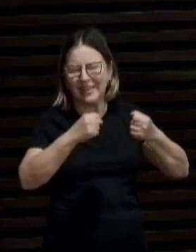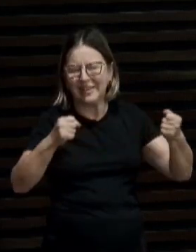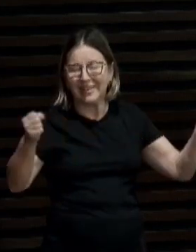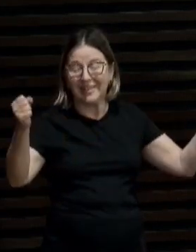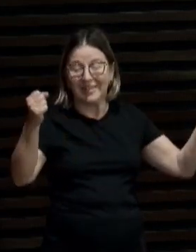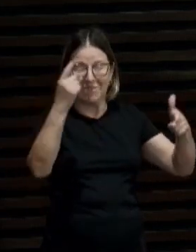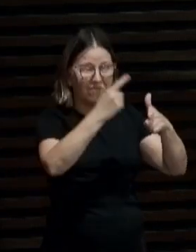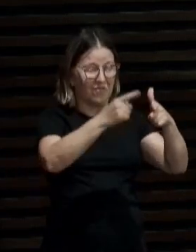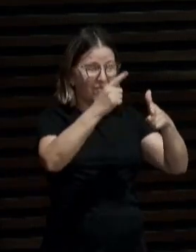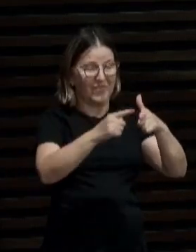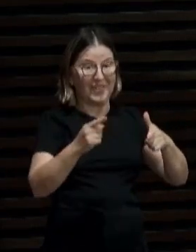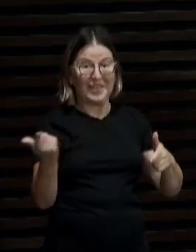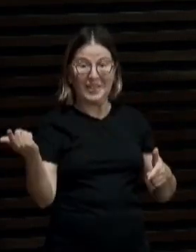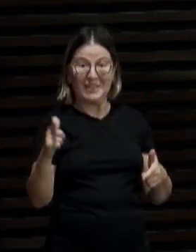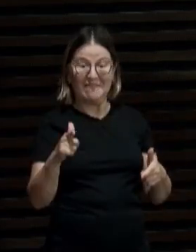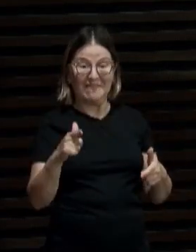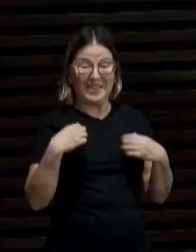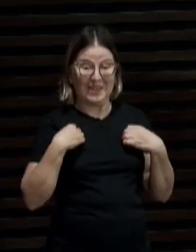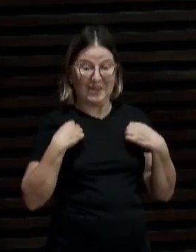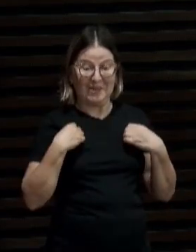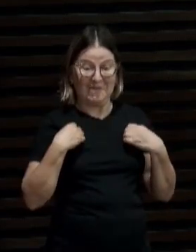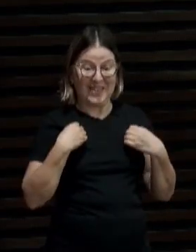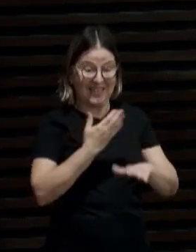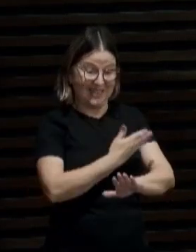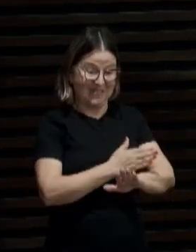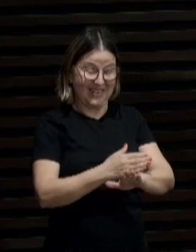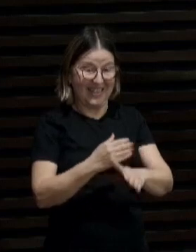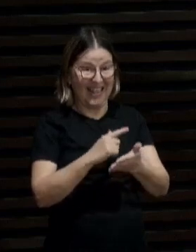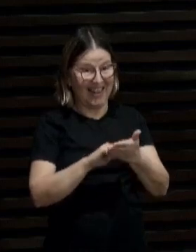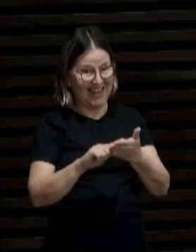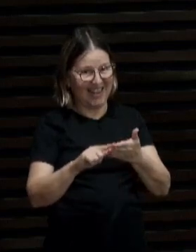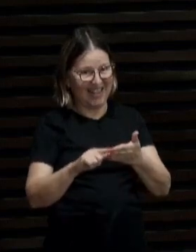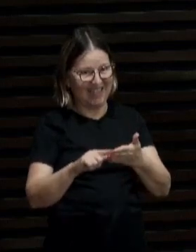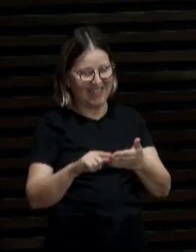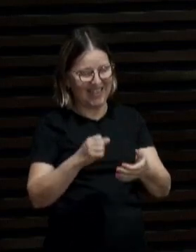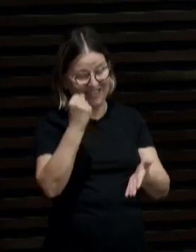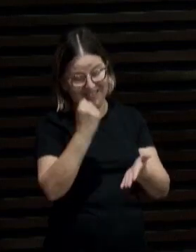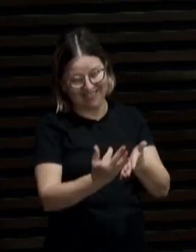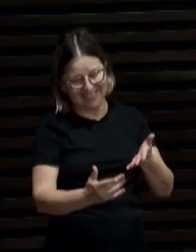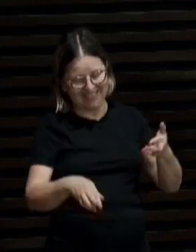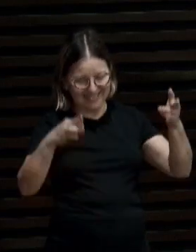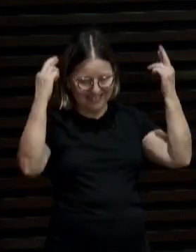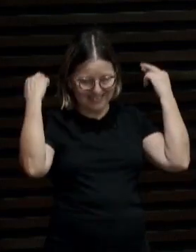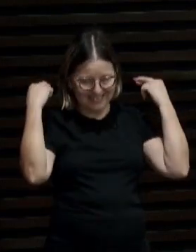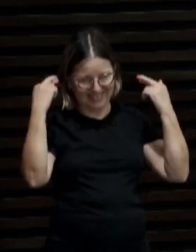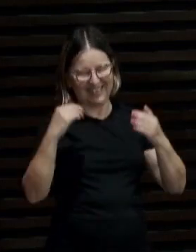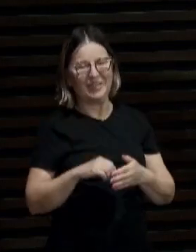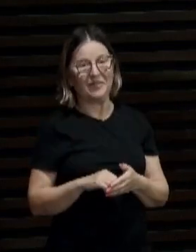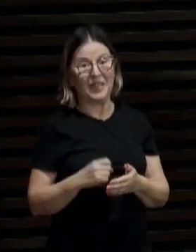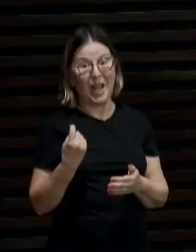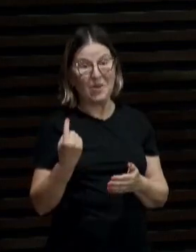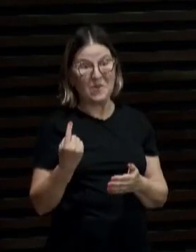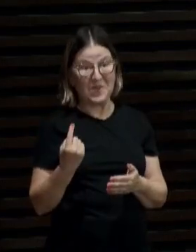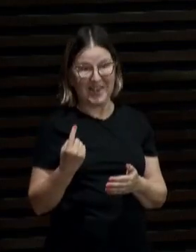roupas brancas, que foram lavadas no sangue do Cordeiro. Meu irmão, a única coisa que impressiona ao Senhor Jesus,